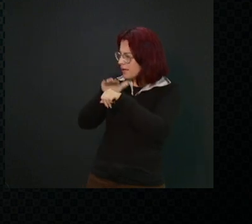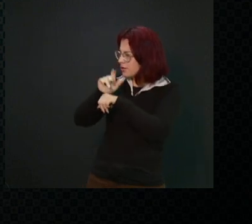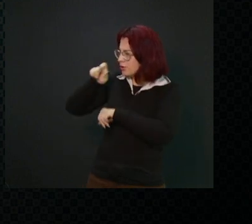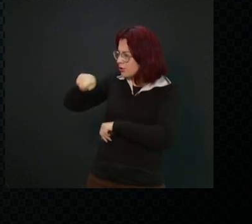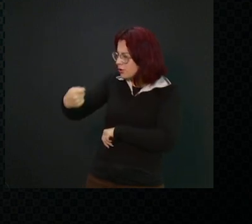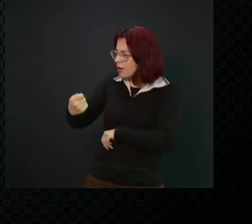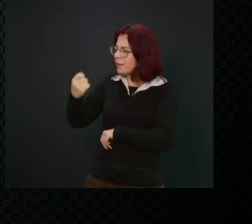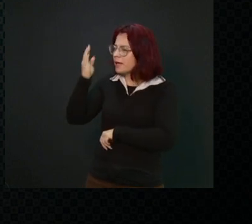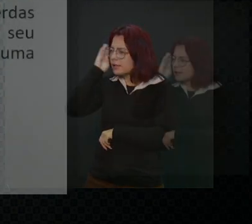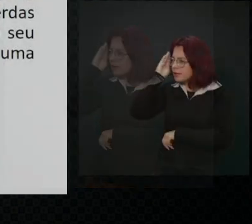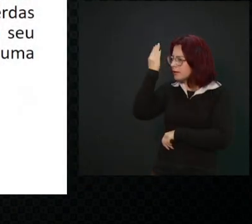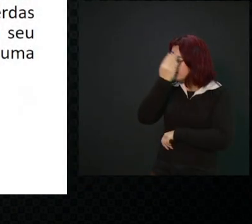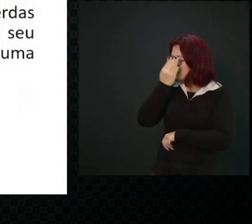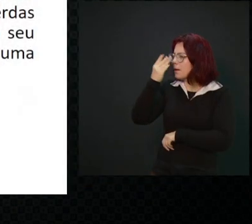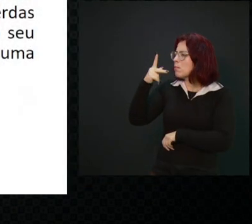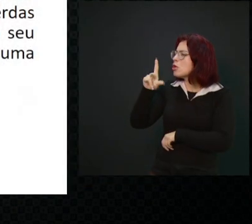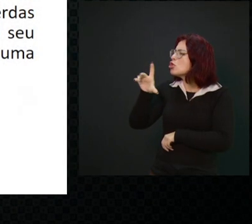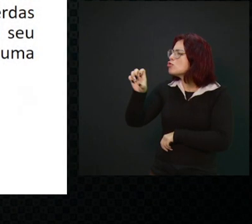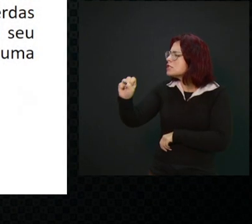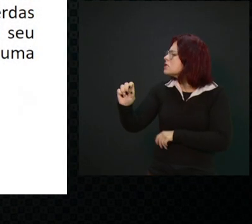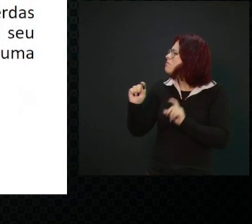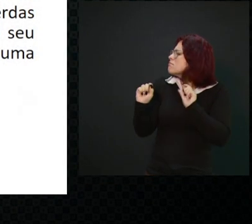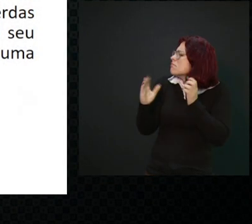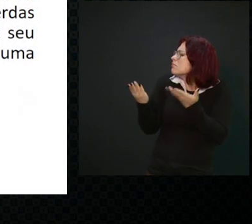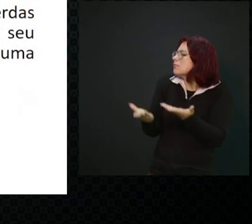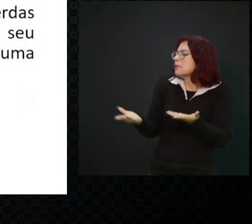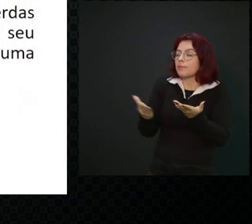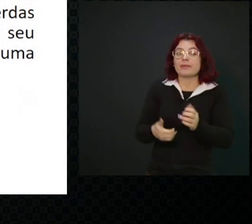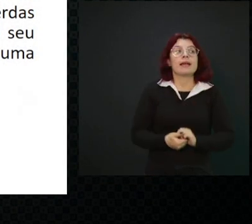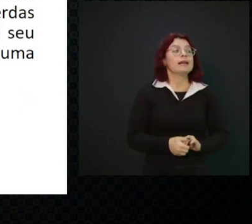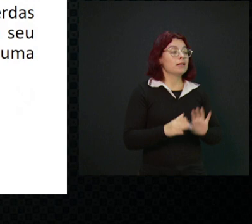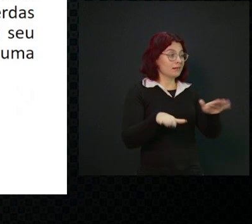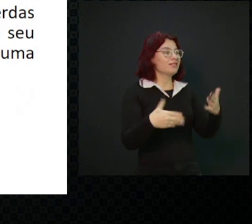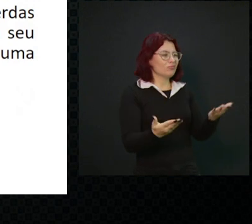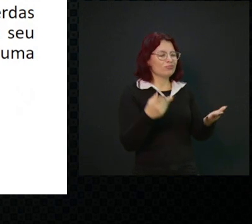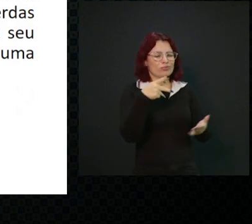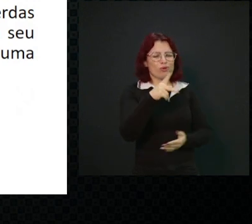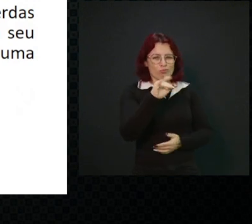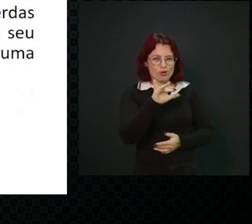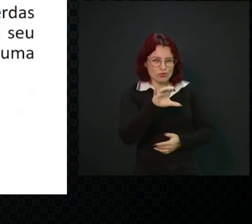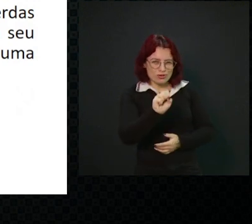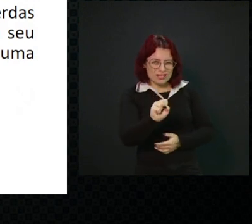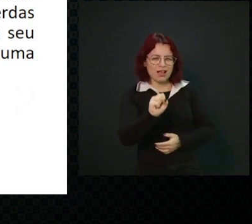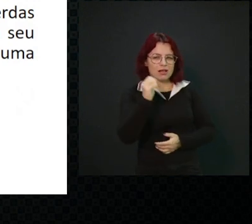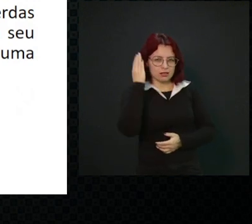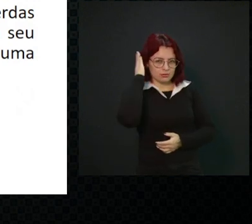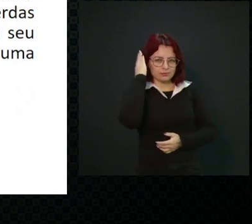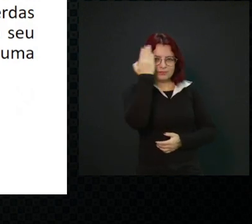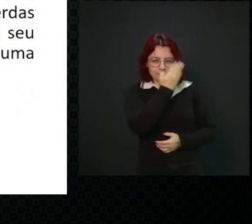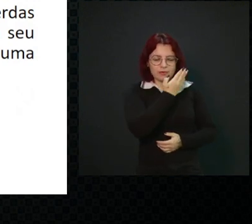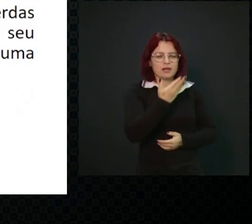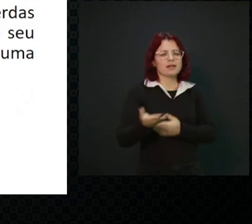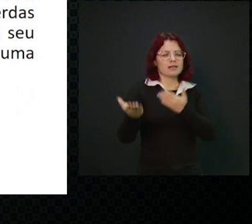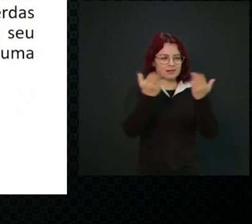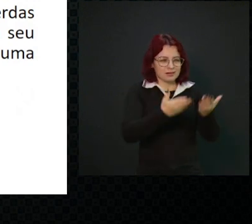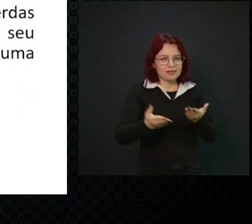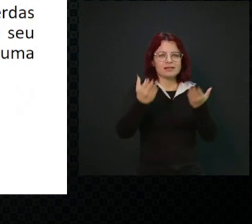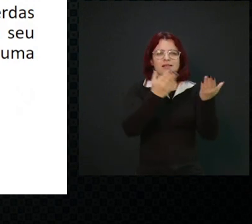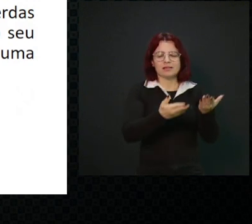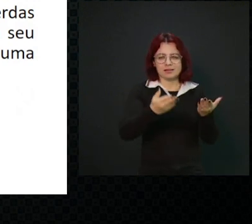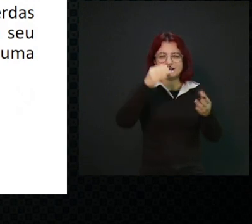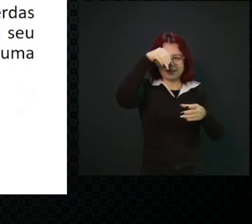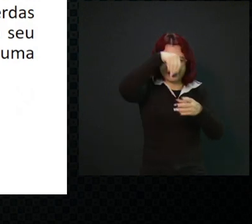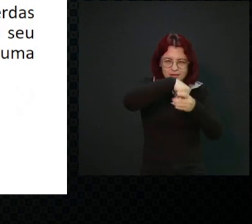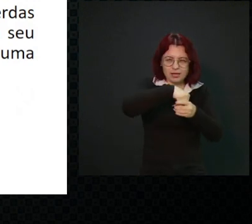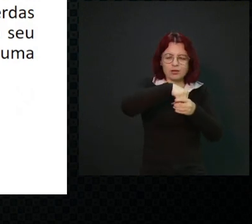surdo-cegueira plus. Certo. Então, a surdo-cegueira plus, também dentro dessa classificação internacional que